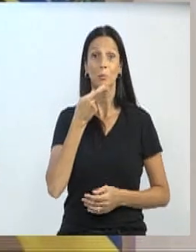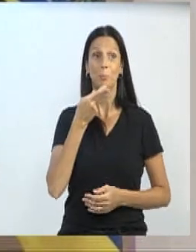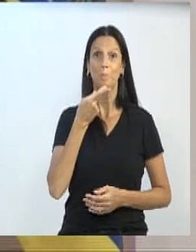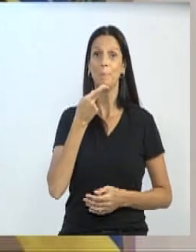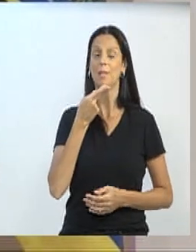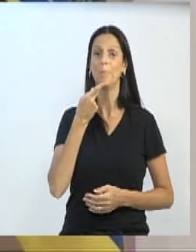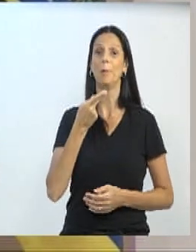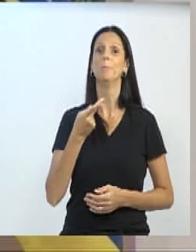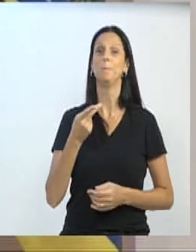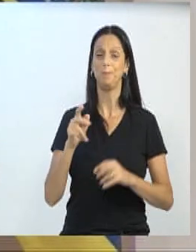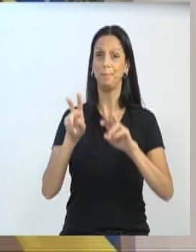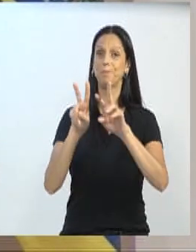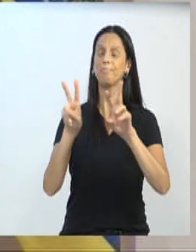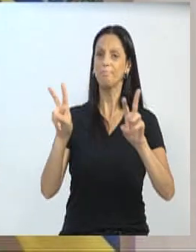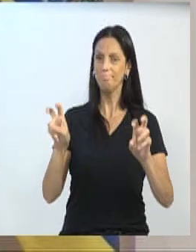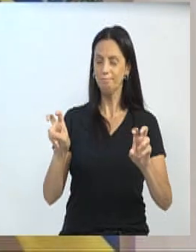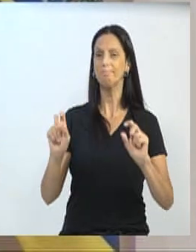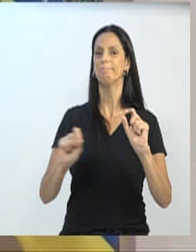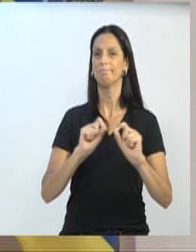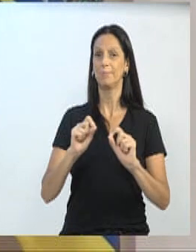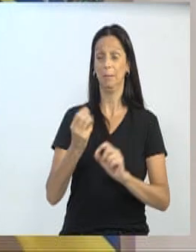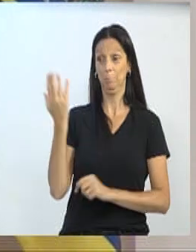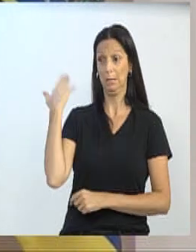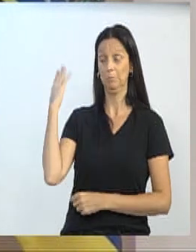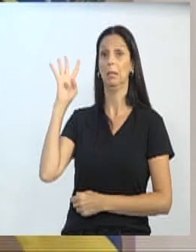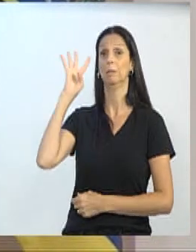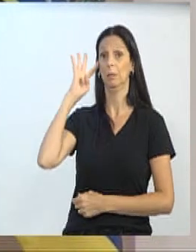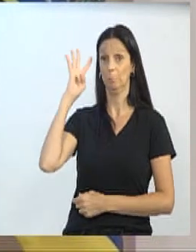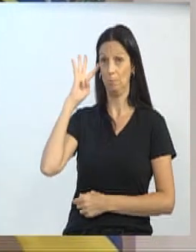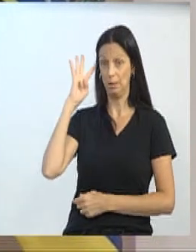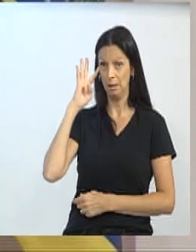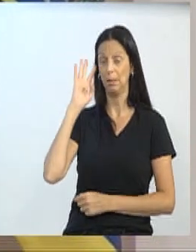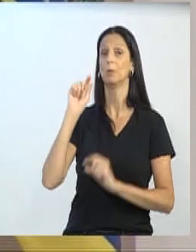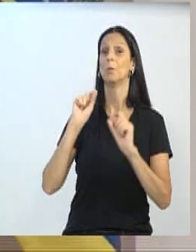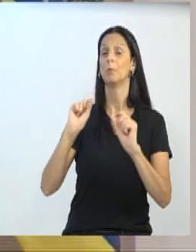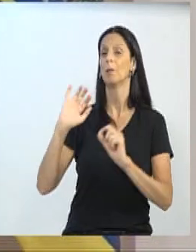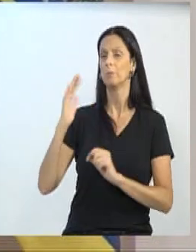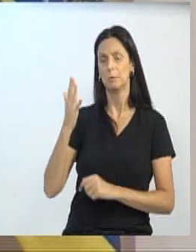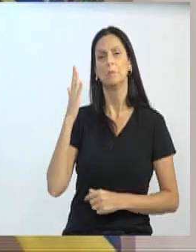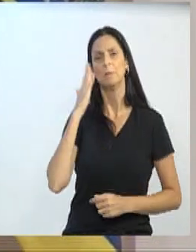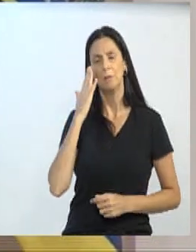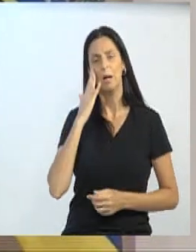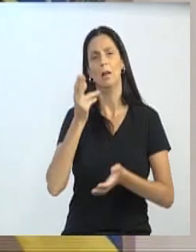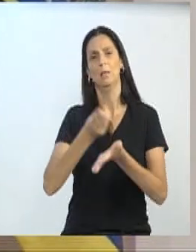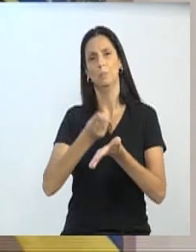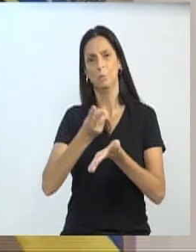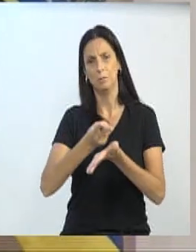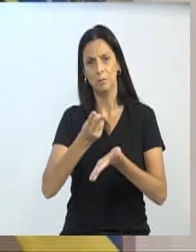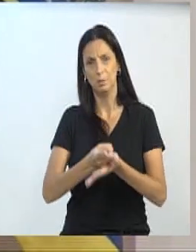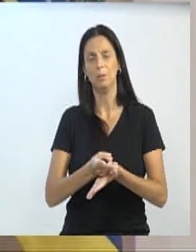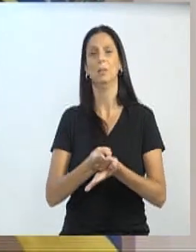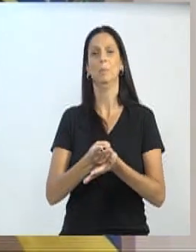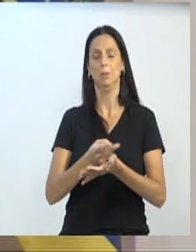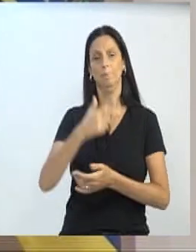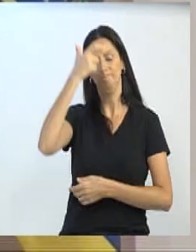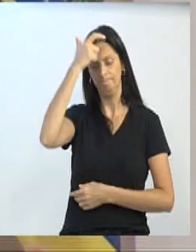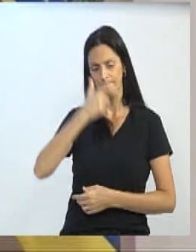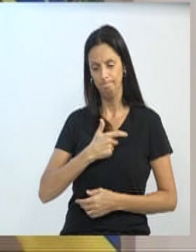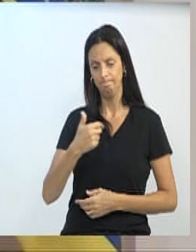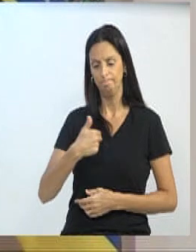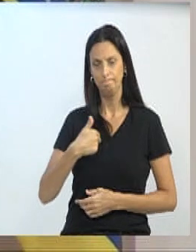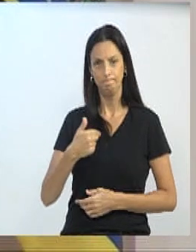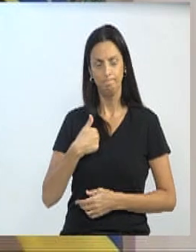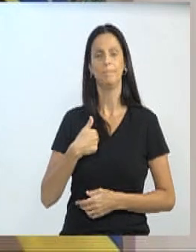que se Estendeu na quarta-feira fui como sempre com o educador fazendo meu trabalho